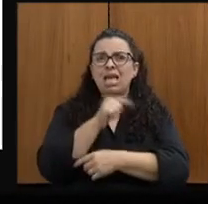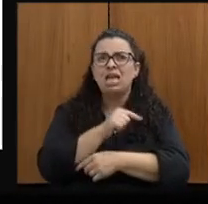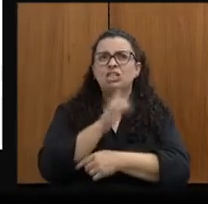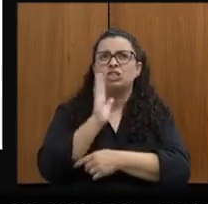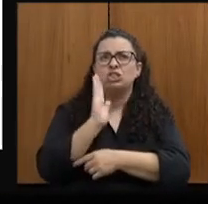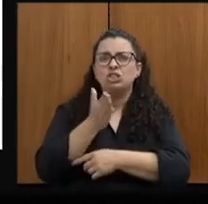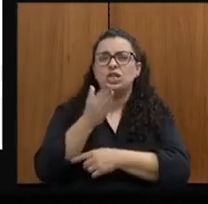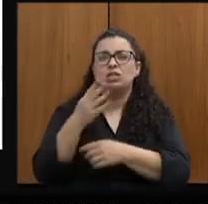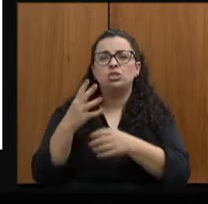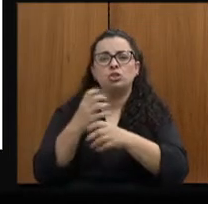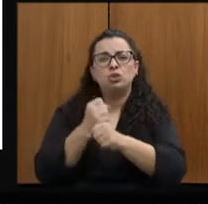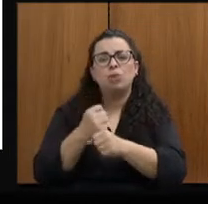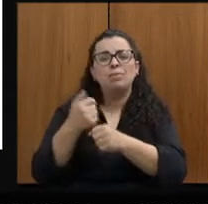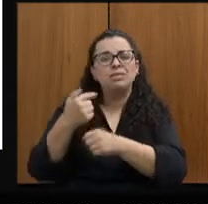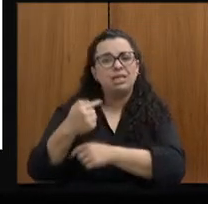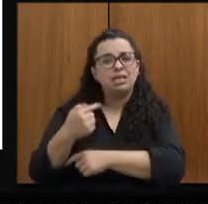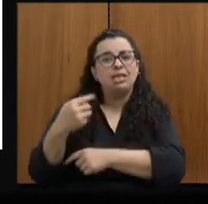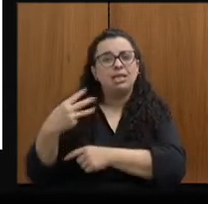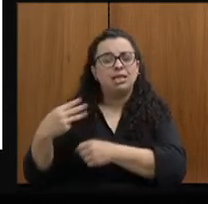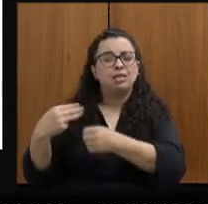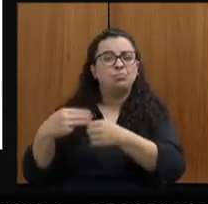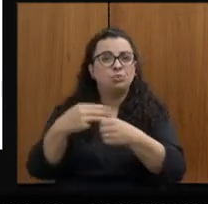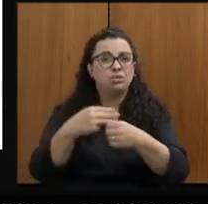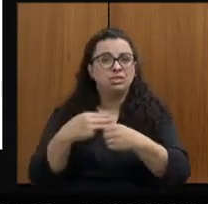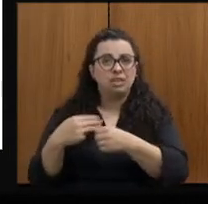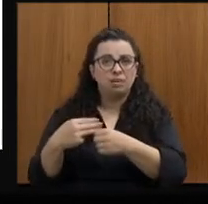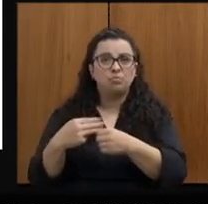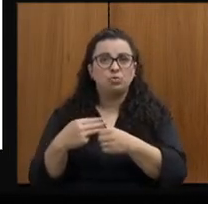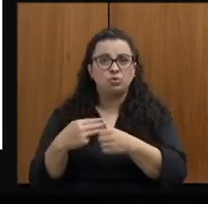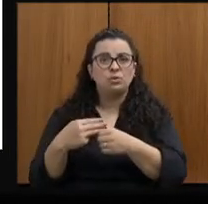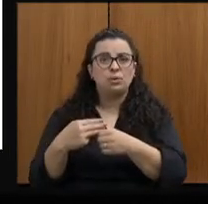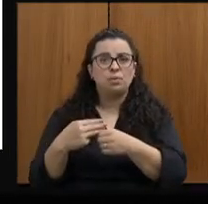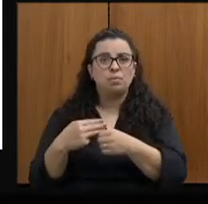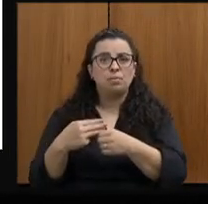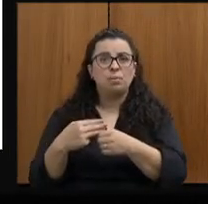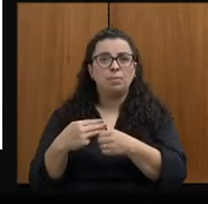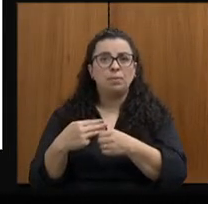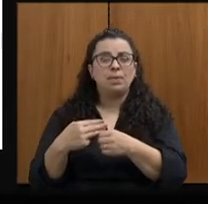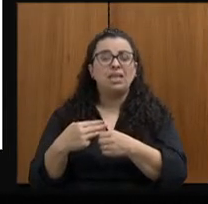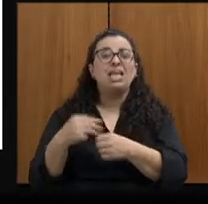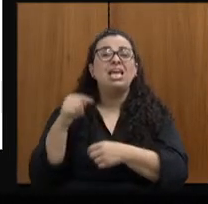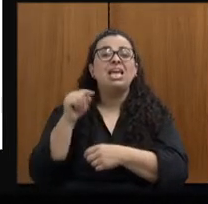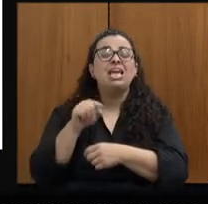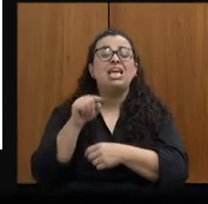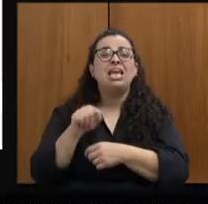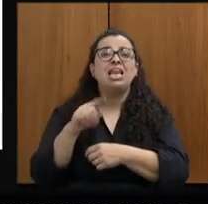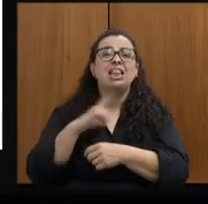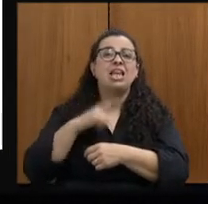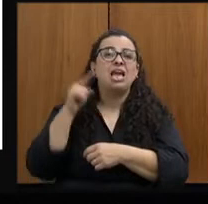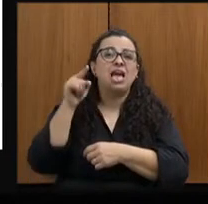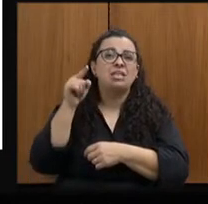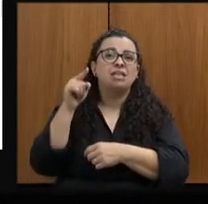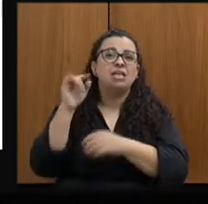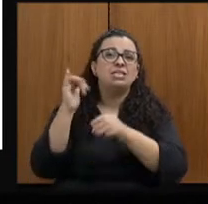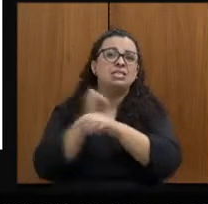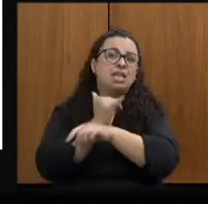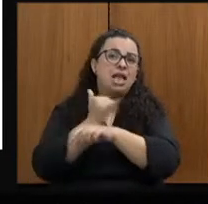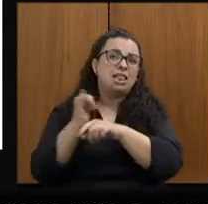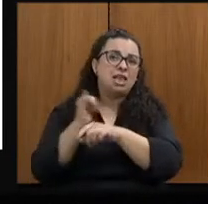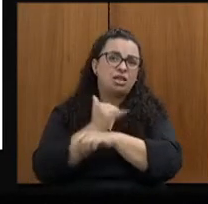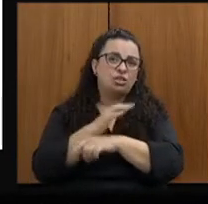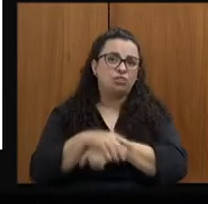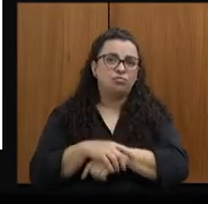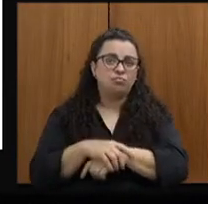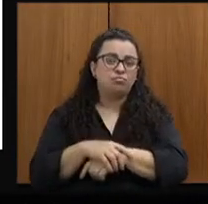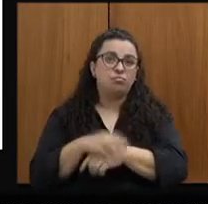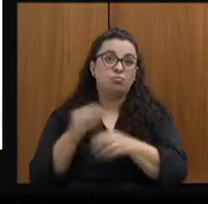municípios com menor IDH do Estado. Por favor. E ele tem essa lógica. Nós temos o que a